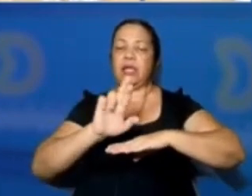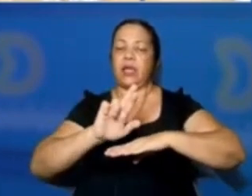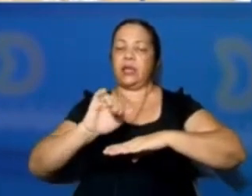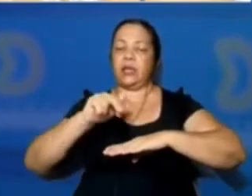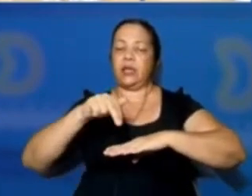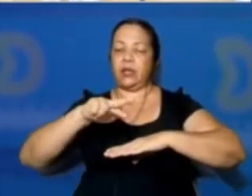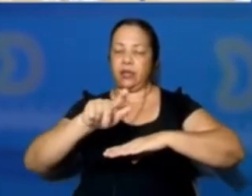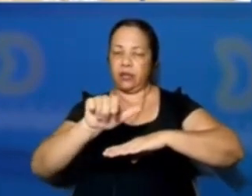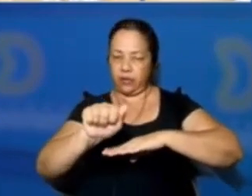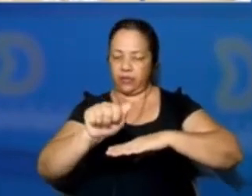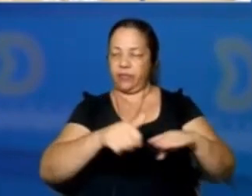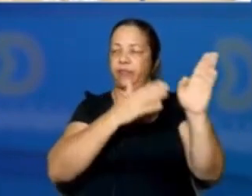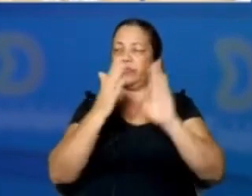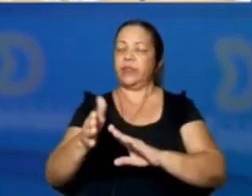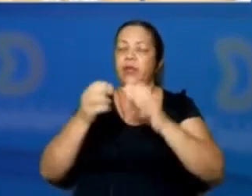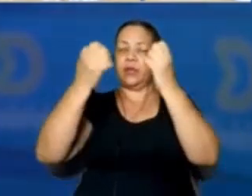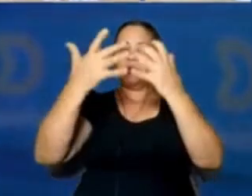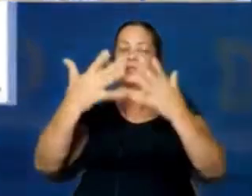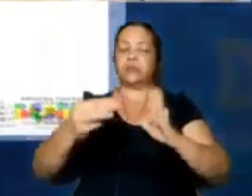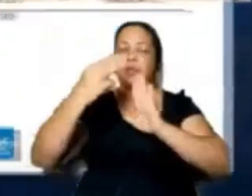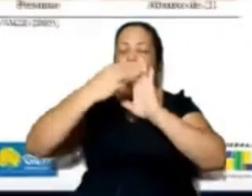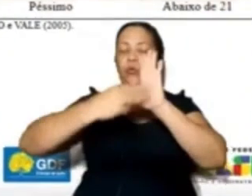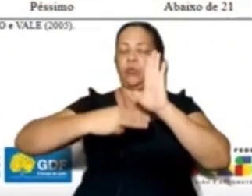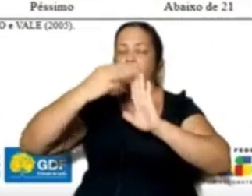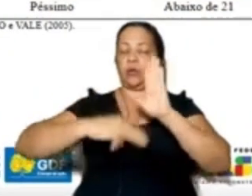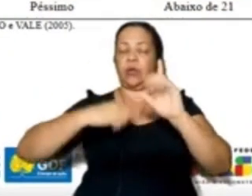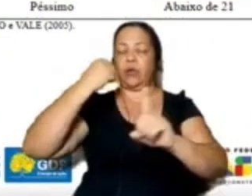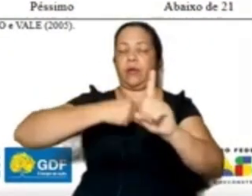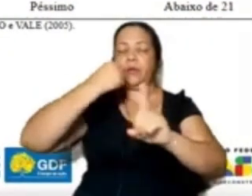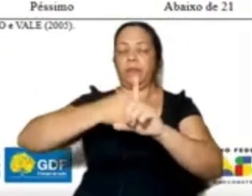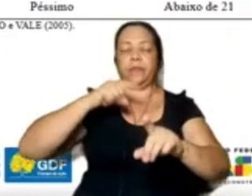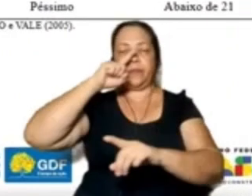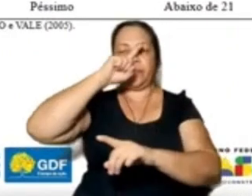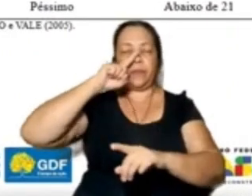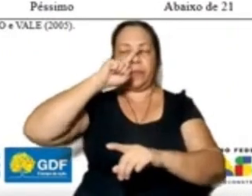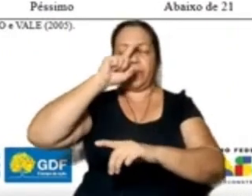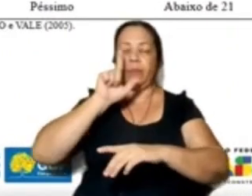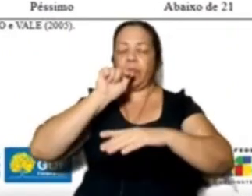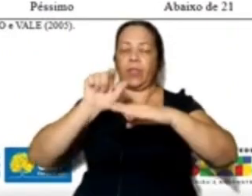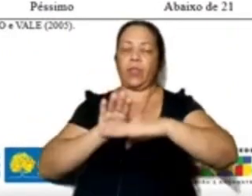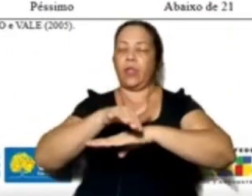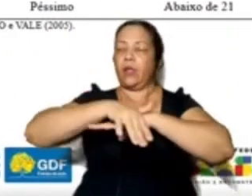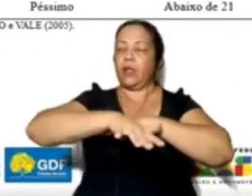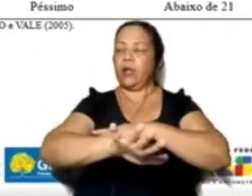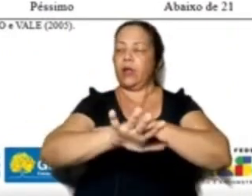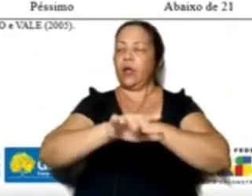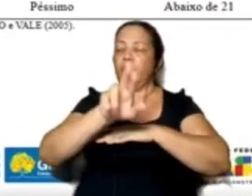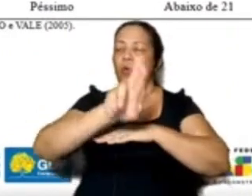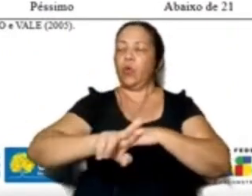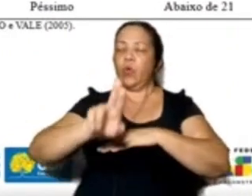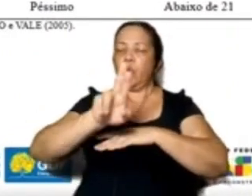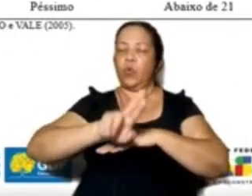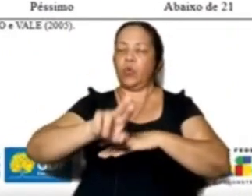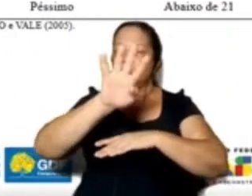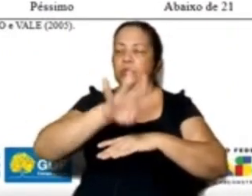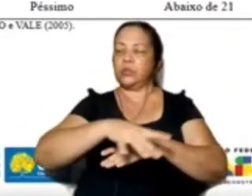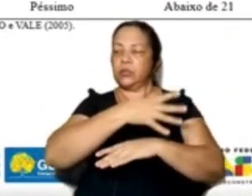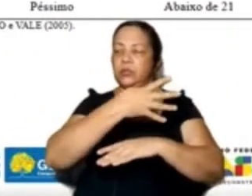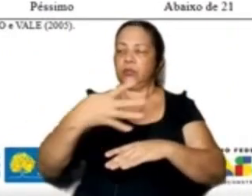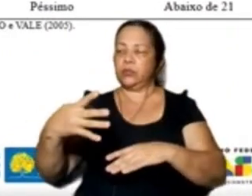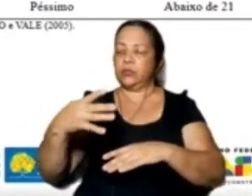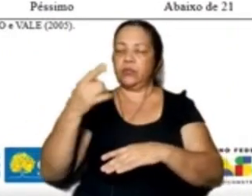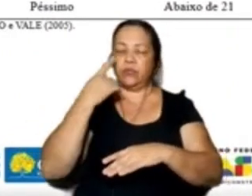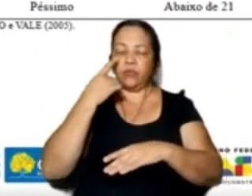Falando um pouco da metodologia do Índice de Impacto Ambiental de Nascentes, que é usando caracteres macroscópicos, eu vou tentar ler aqui, não sei se